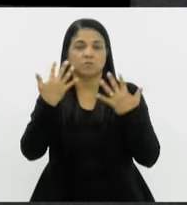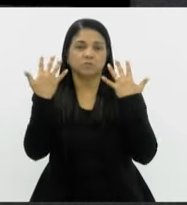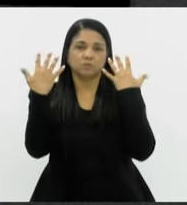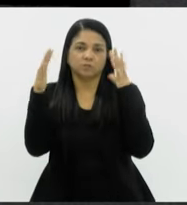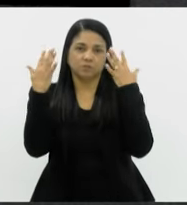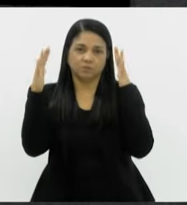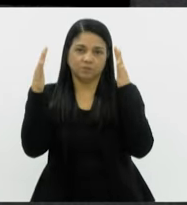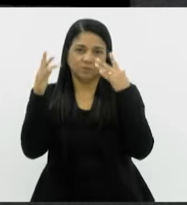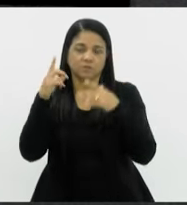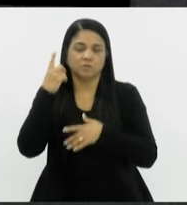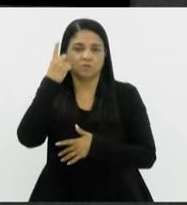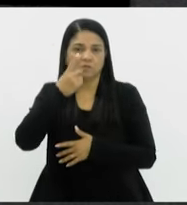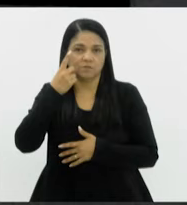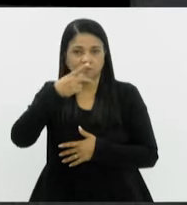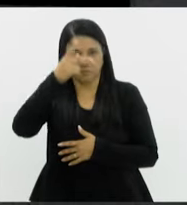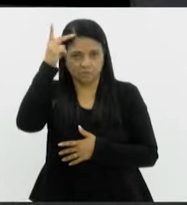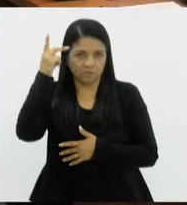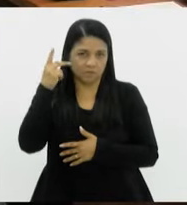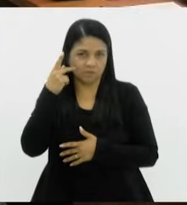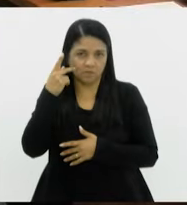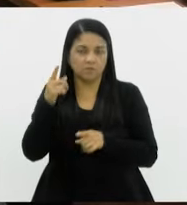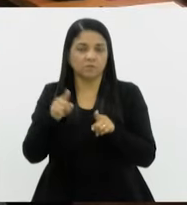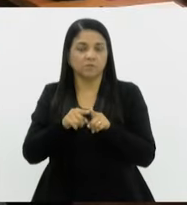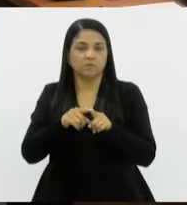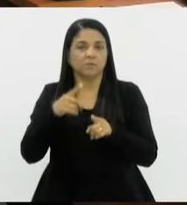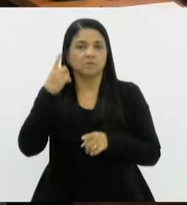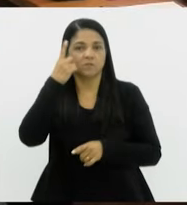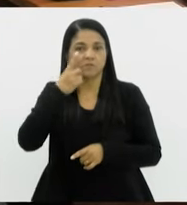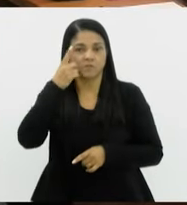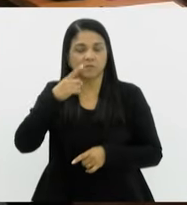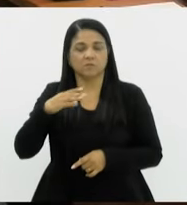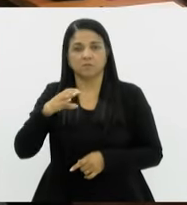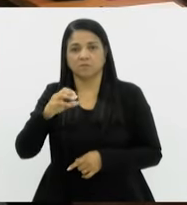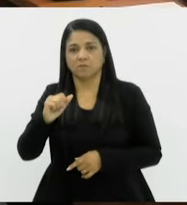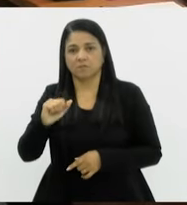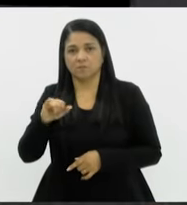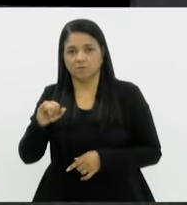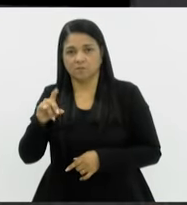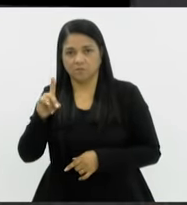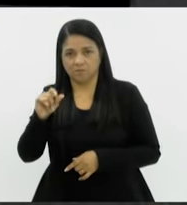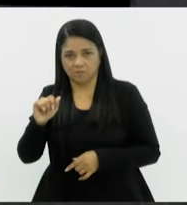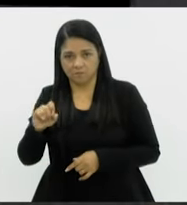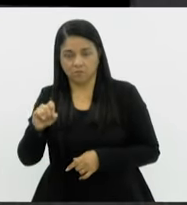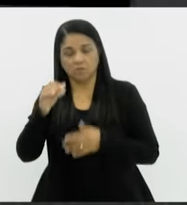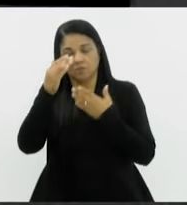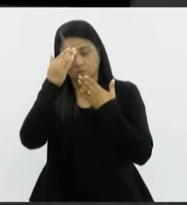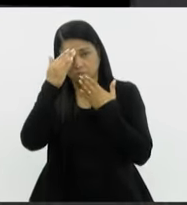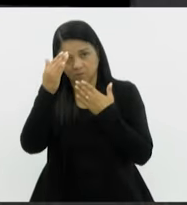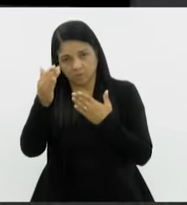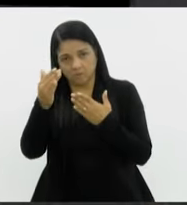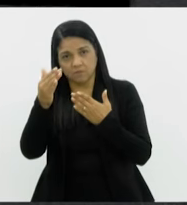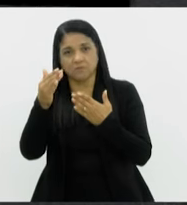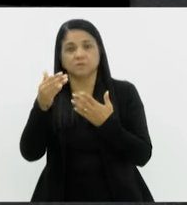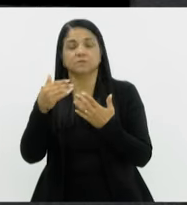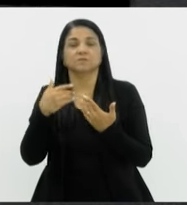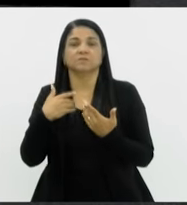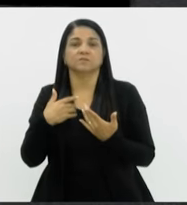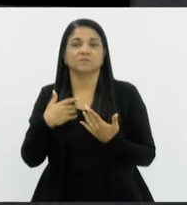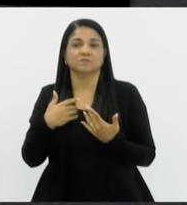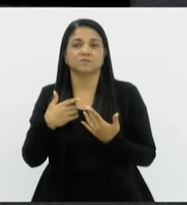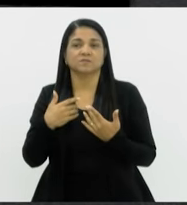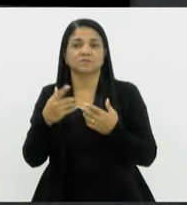ao deputado Luiz Paulo, ao deputado Cláudio Caiado, e agradecer também pela gentileza em